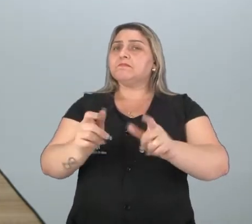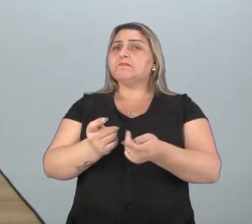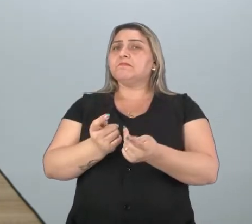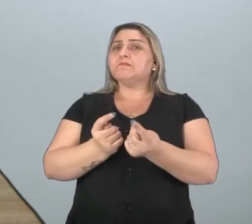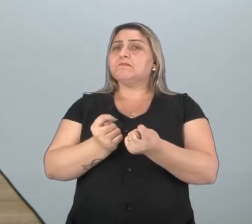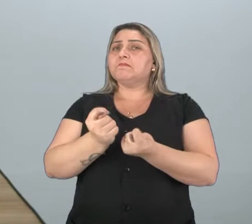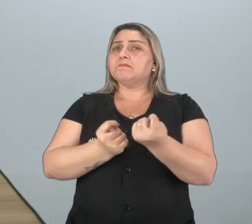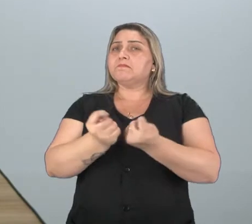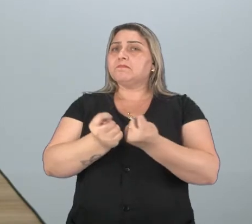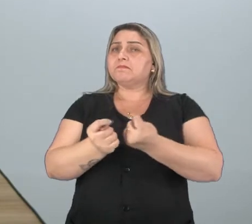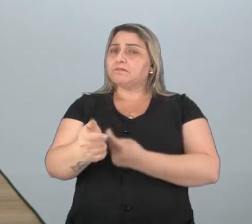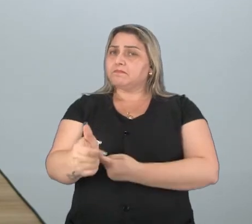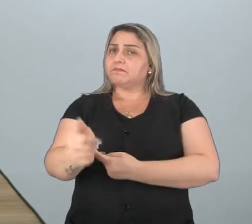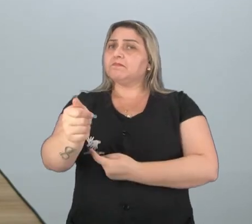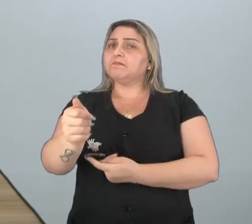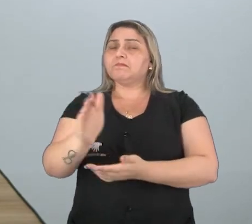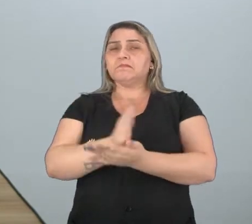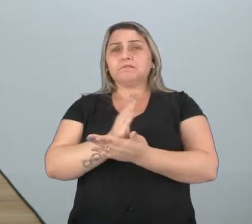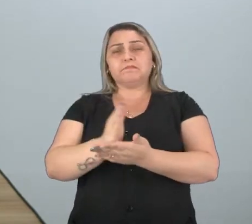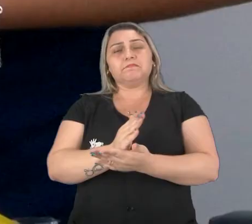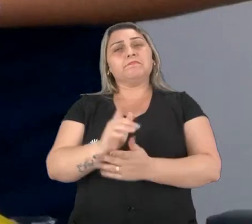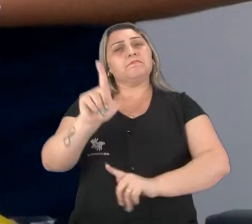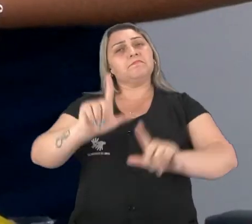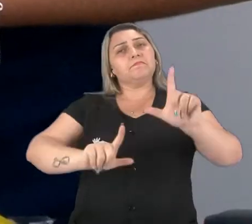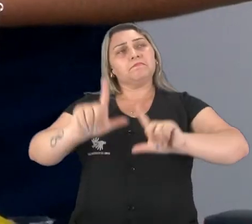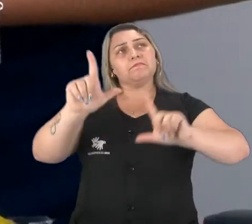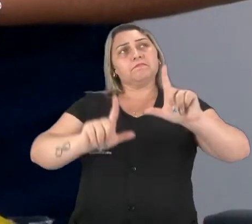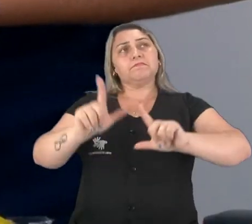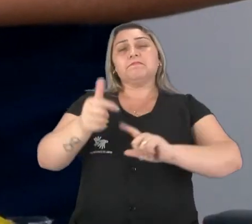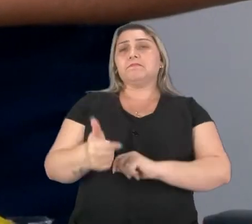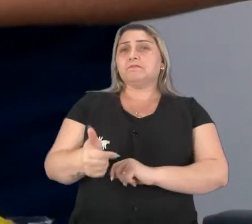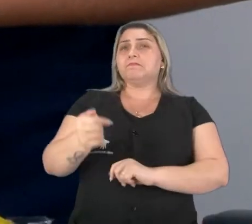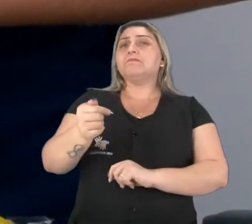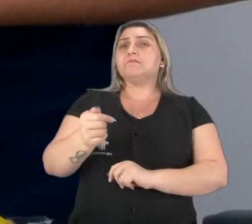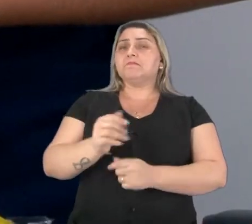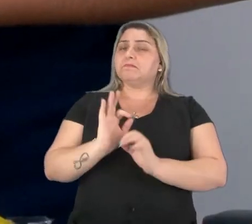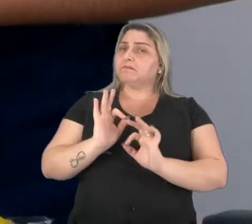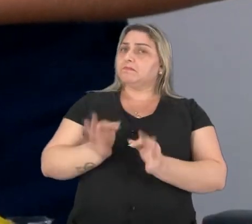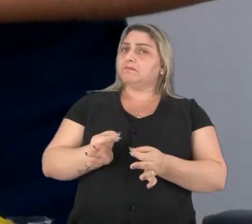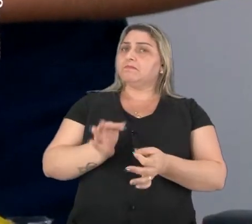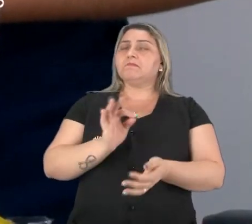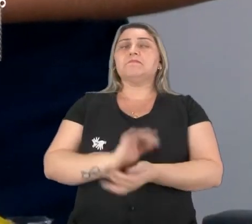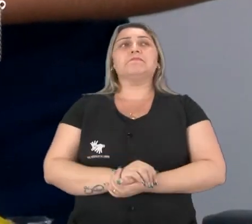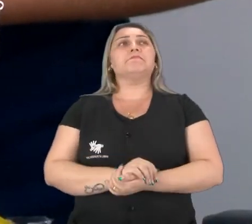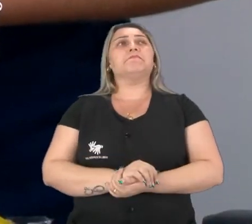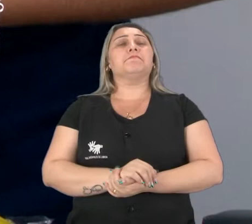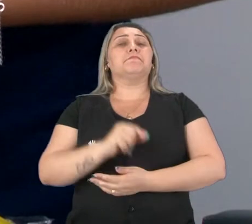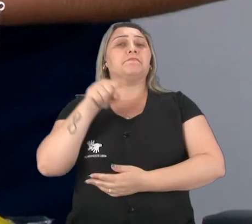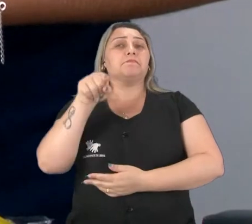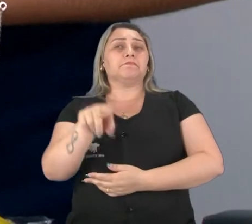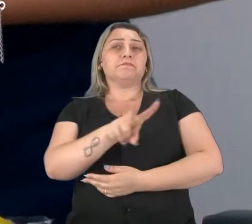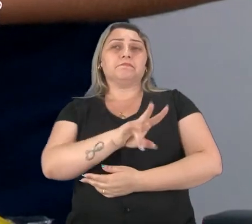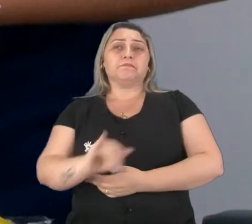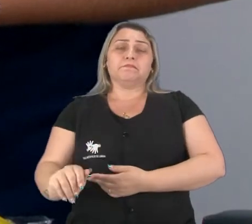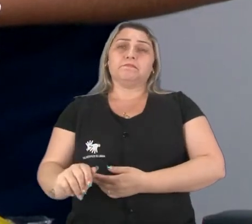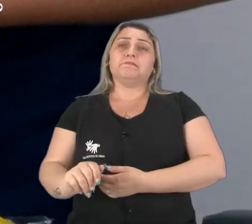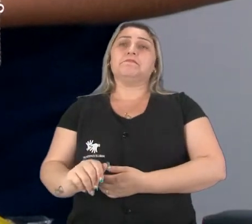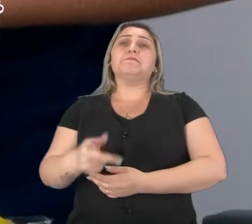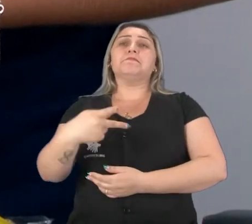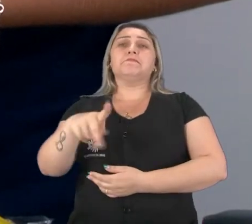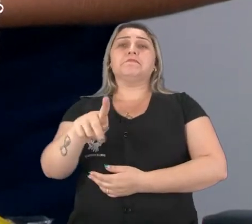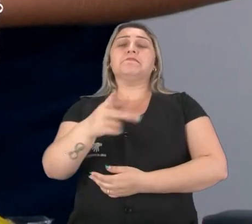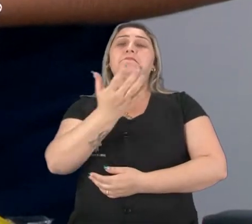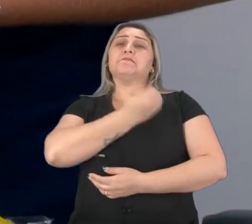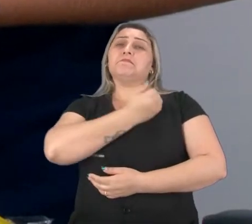controle. Muito bem, algumas televisões é necessário o controle, certo? E quando você vai colocar o seu